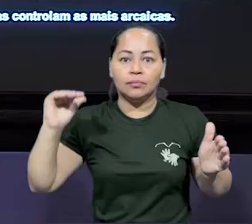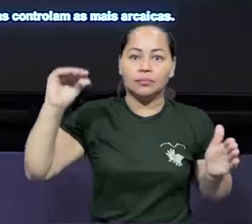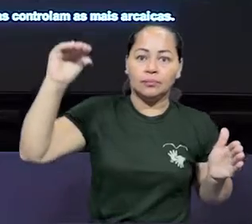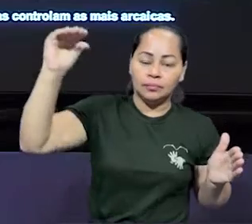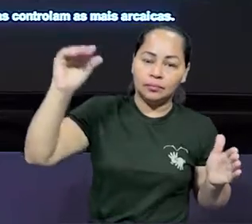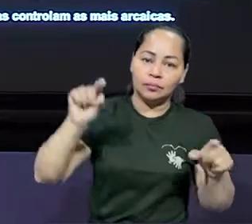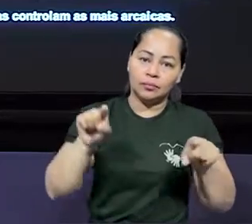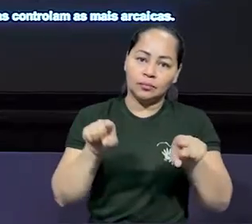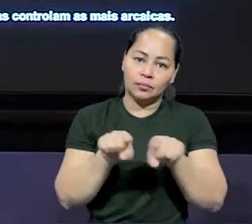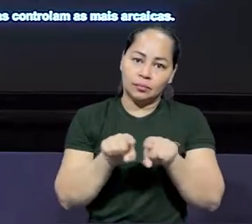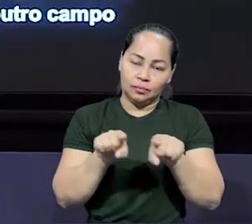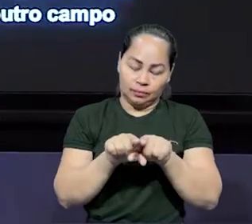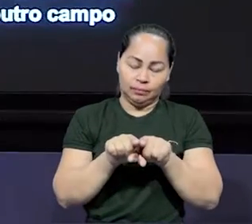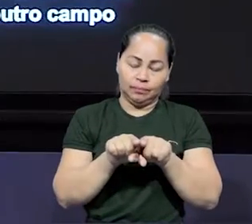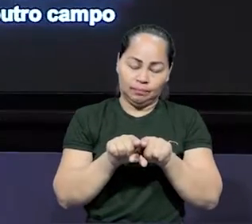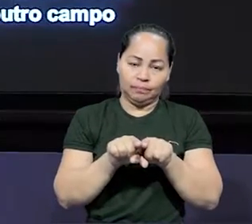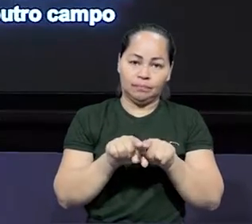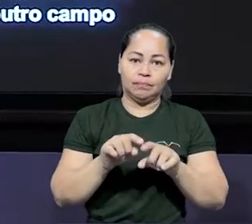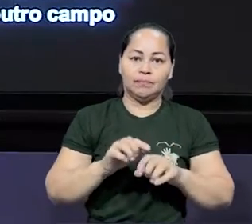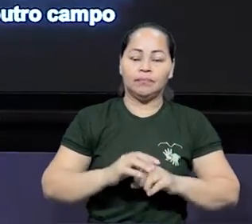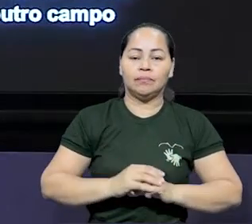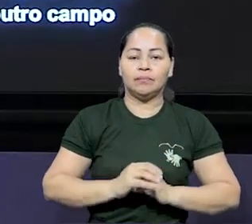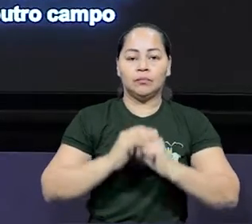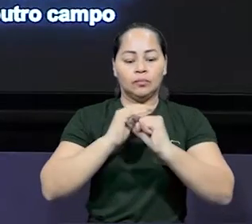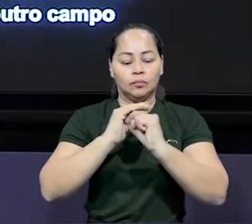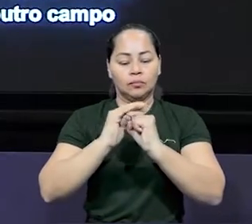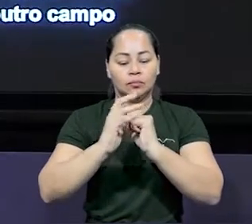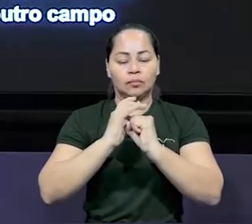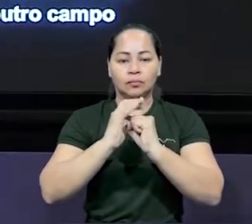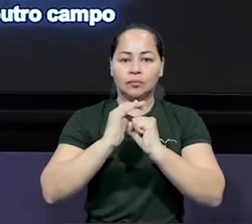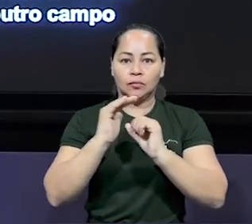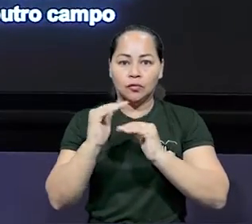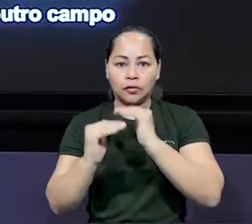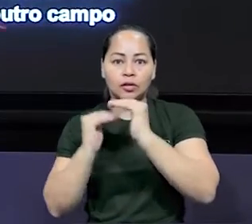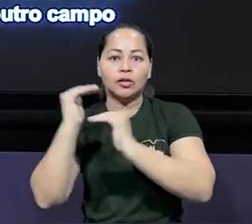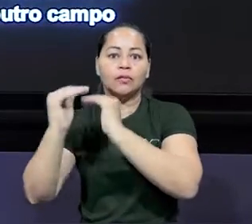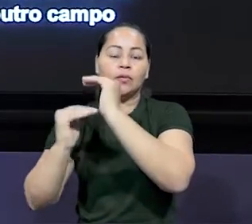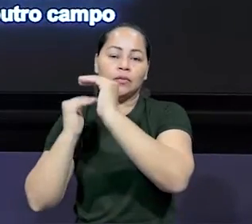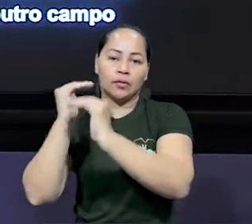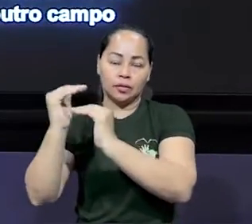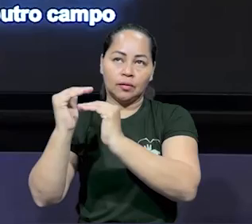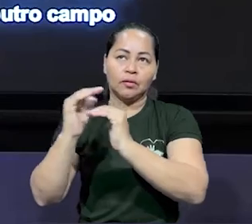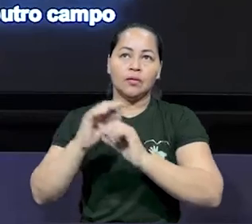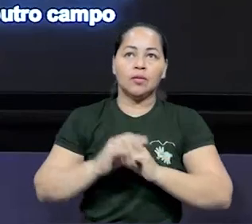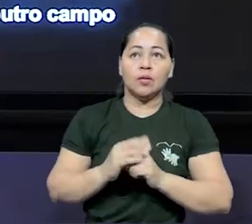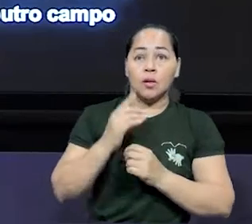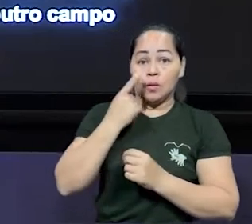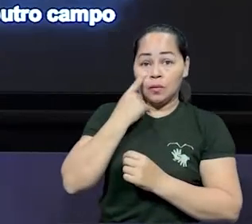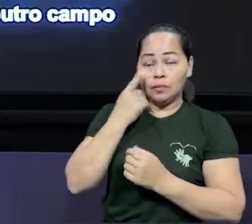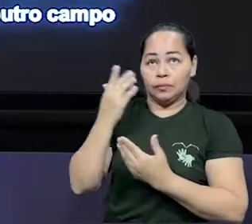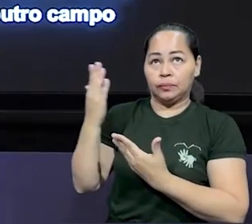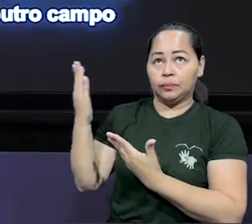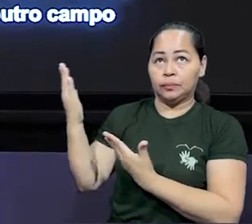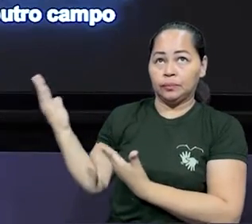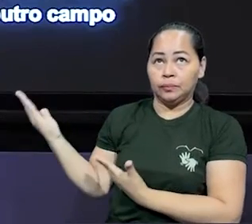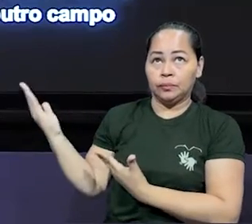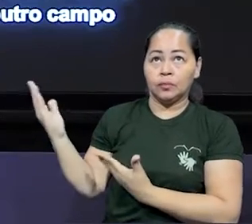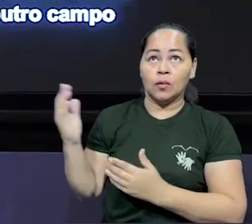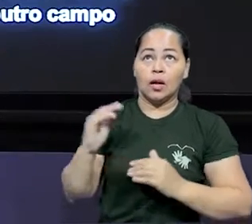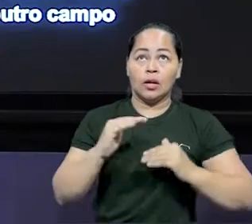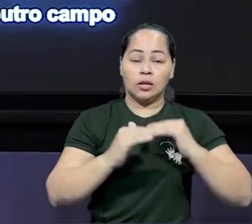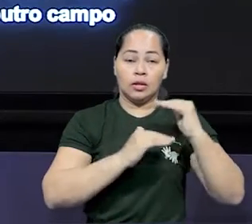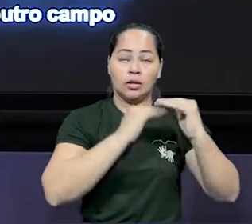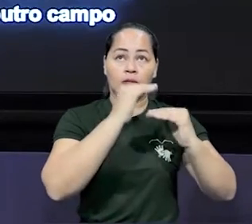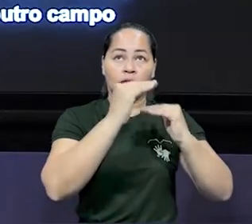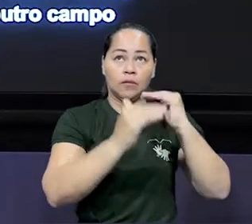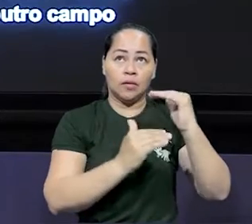do sistema motor também. Como ele trabalha com os campos funcionais, ele entende que o desenvolvimento se